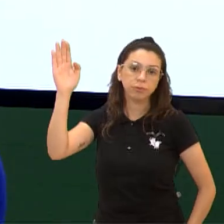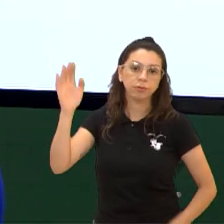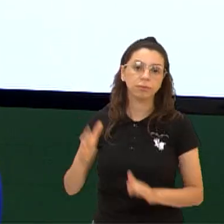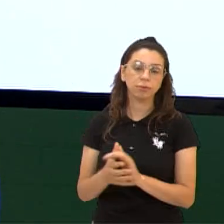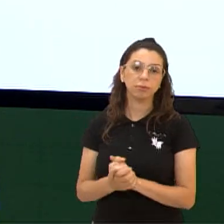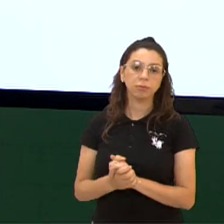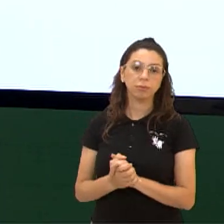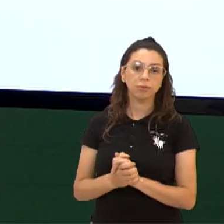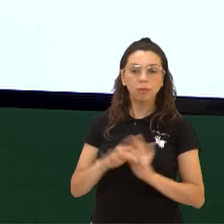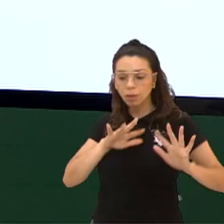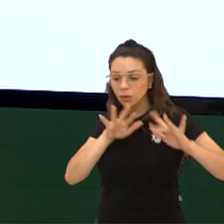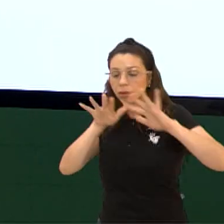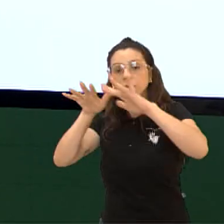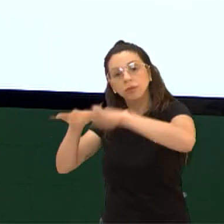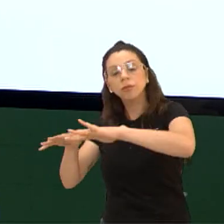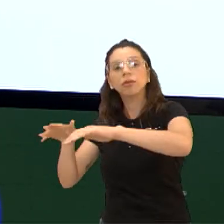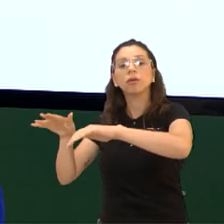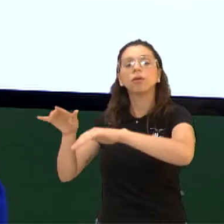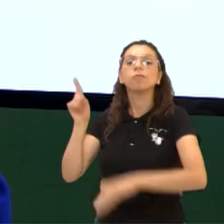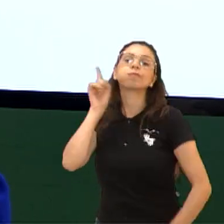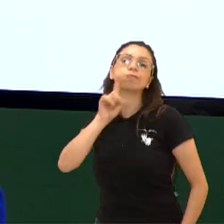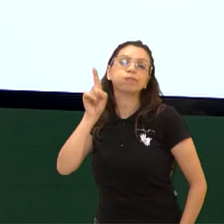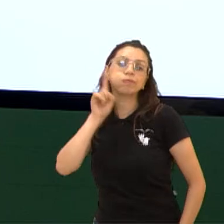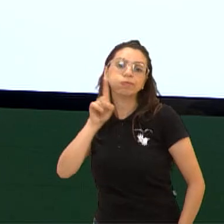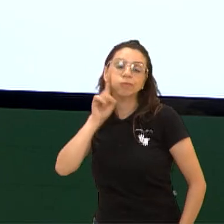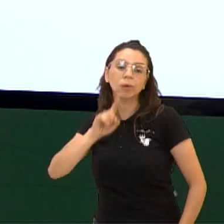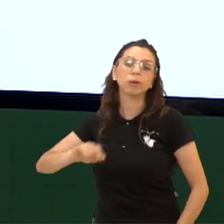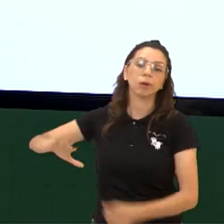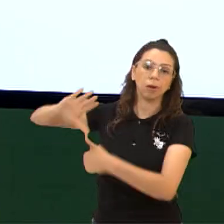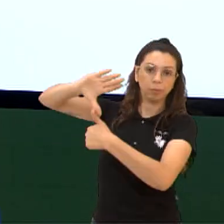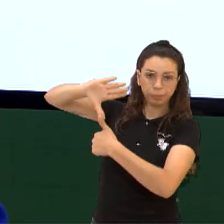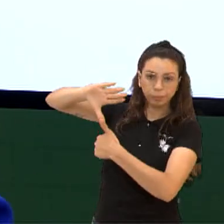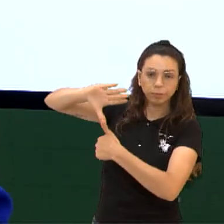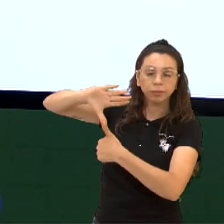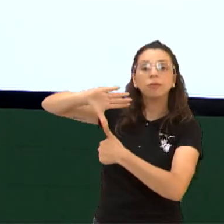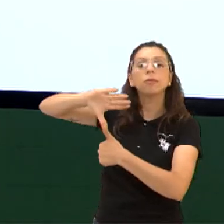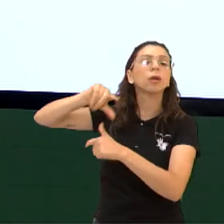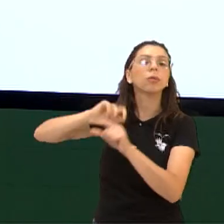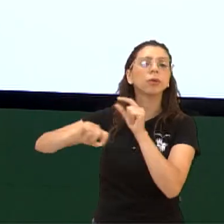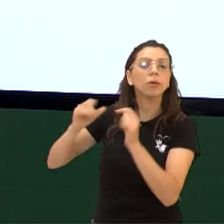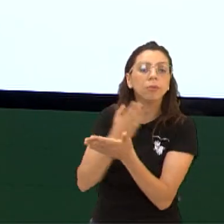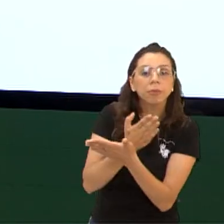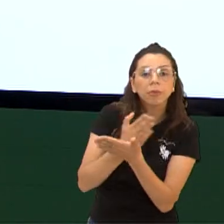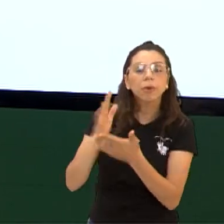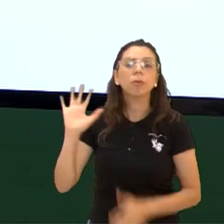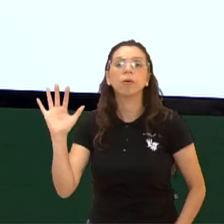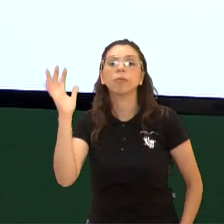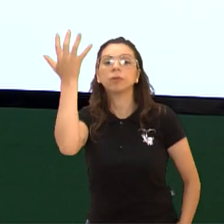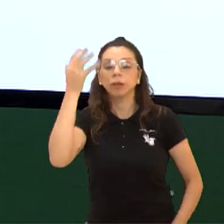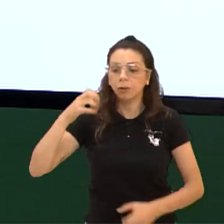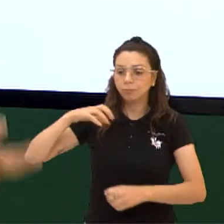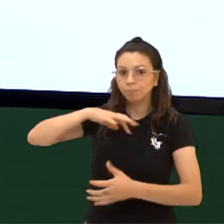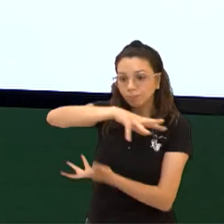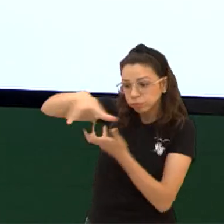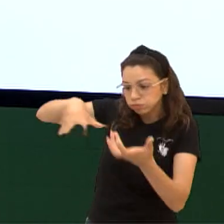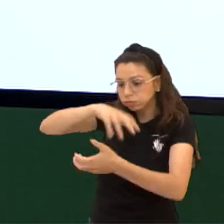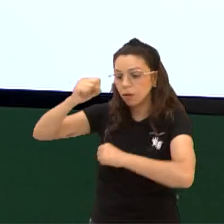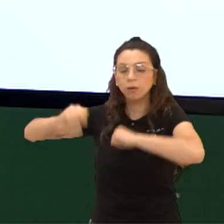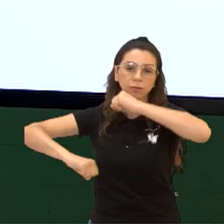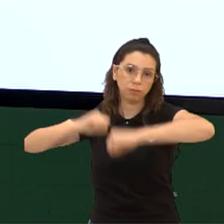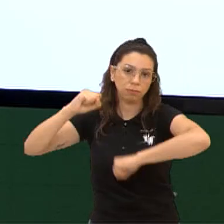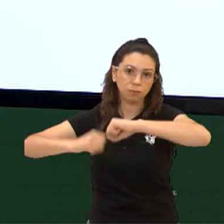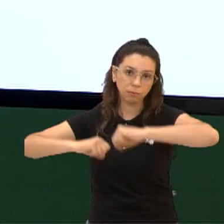Isso mesmo. Os ingleses foram lá para os Estados Unidos, América do Norte, para começar ali a Revolução Industrial,